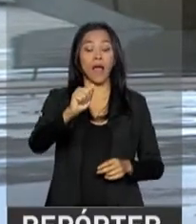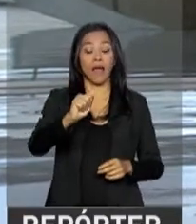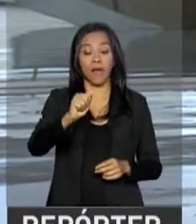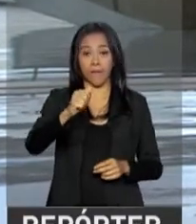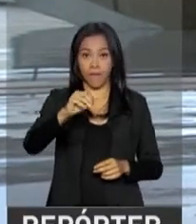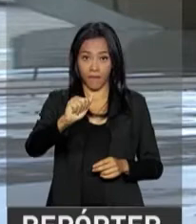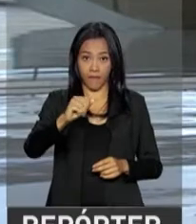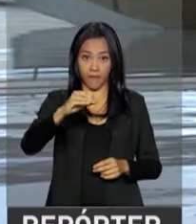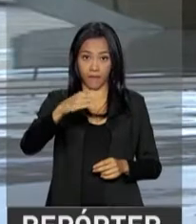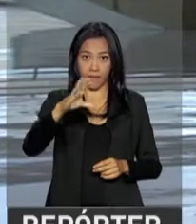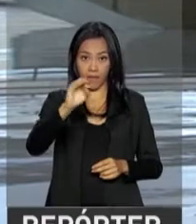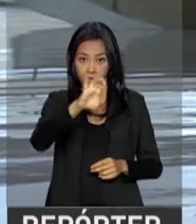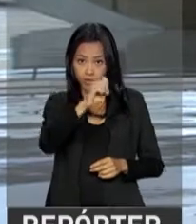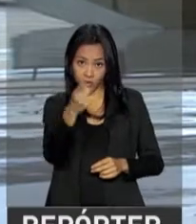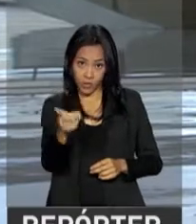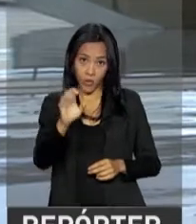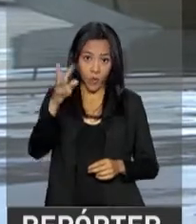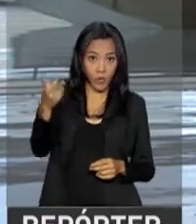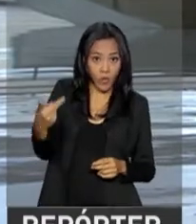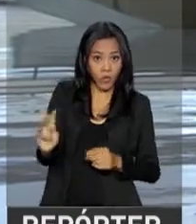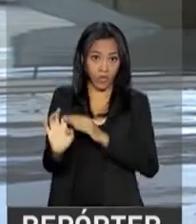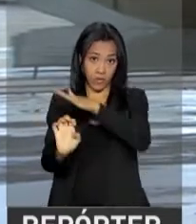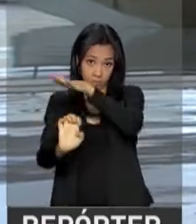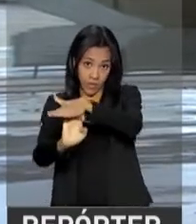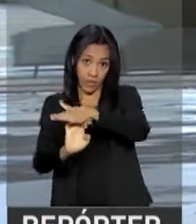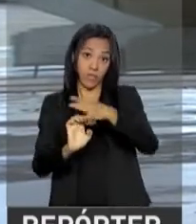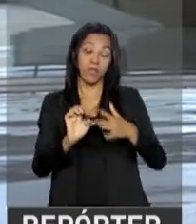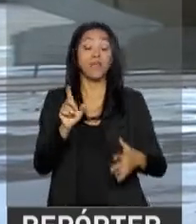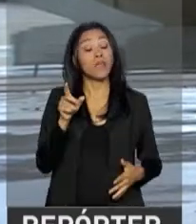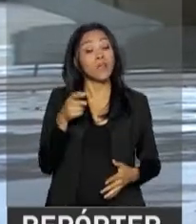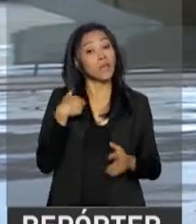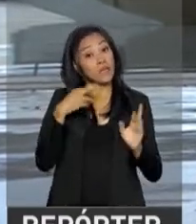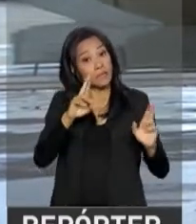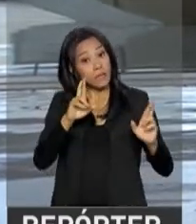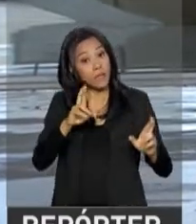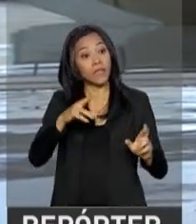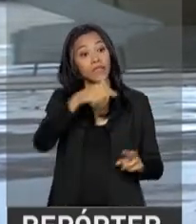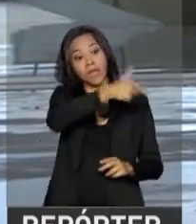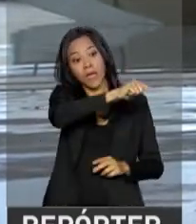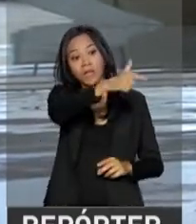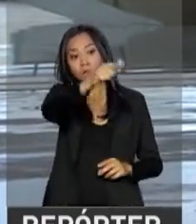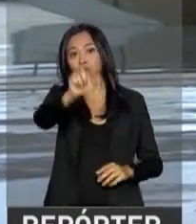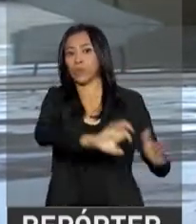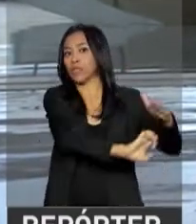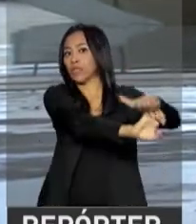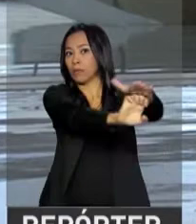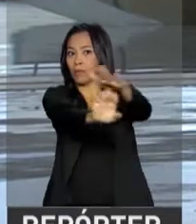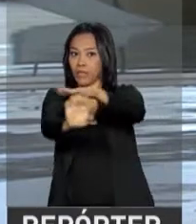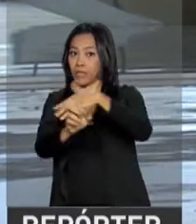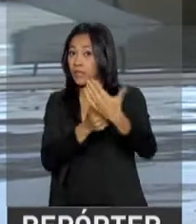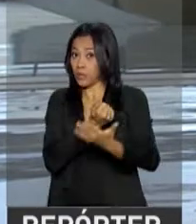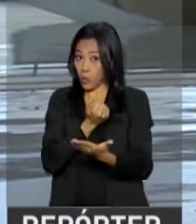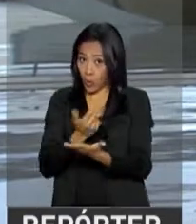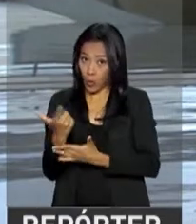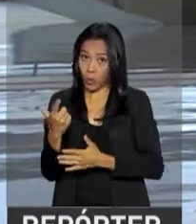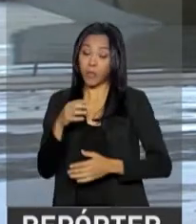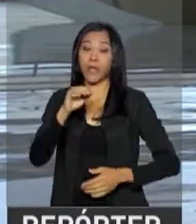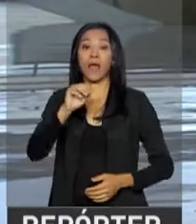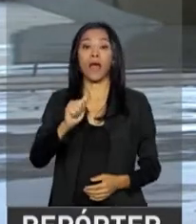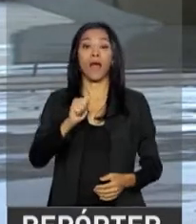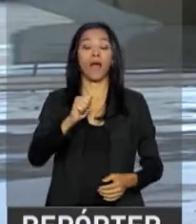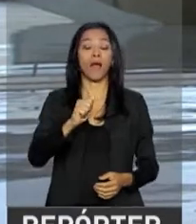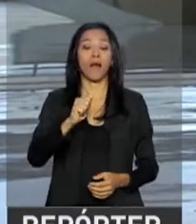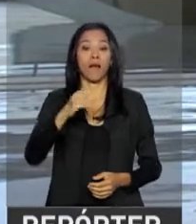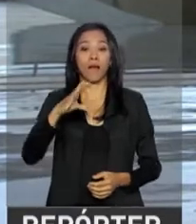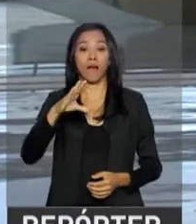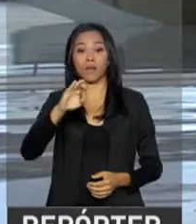são paulo a bp 3 espera que com isso empresas privadas comprarem essas ações caso isso ocorra